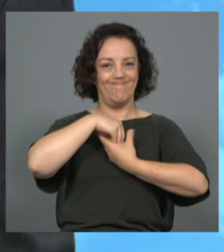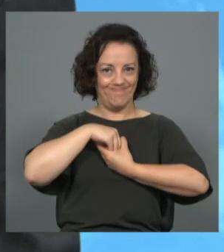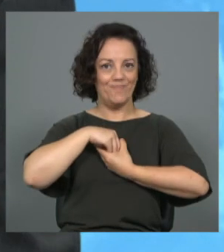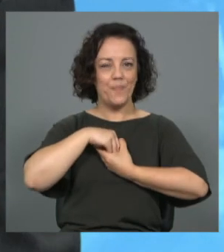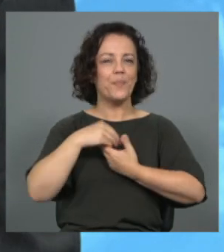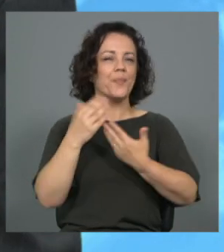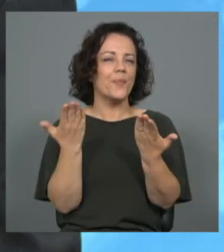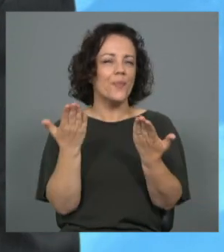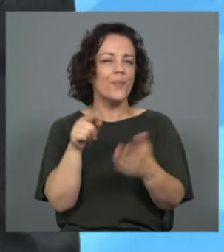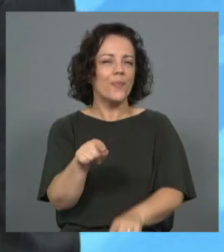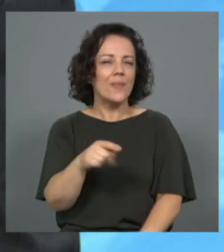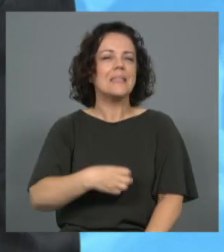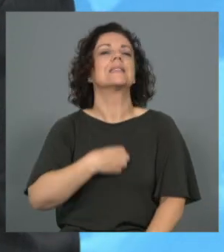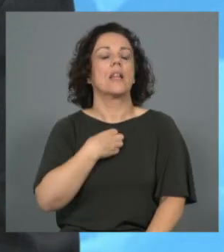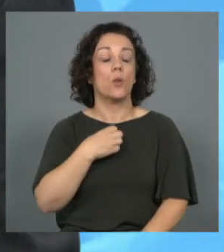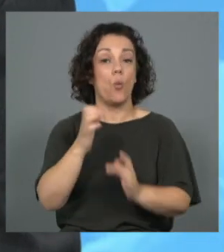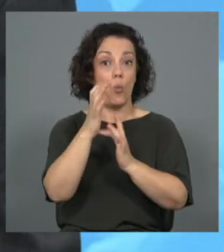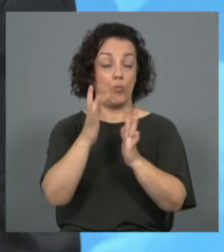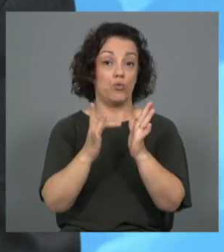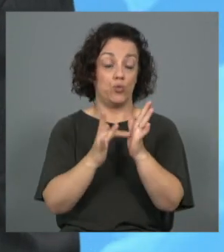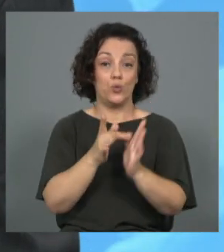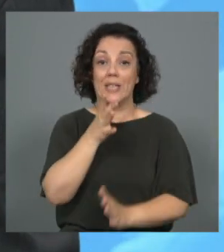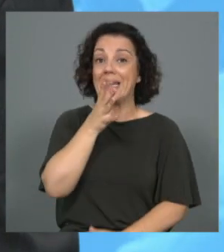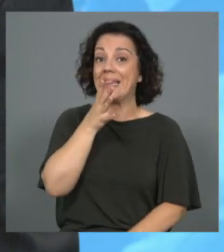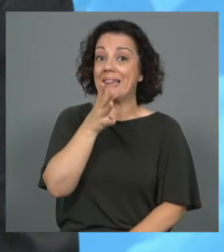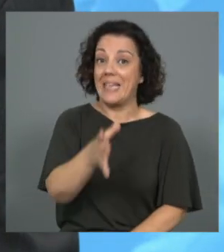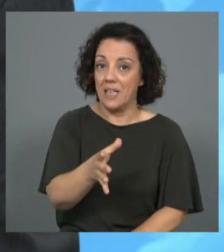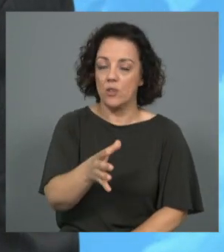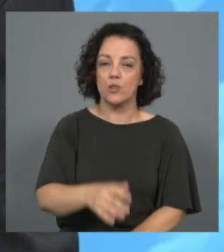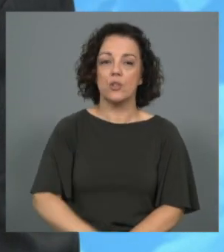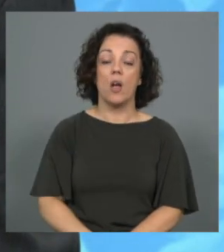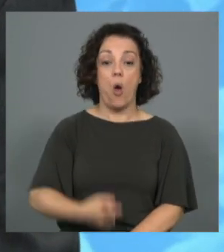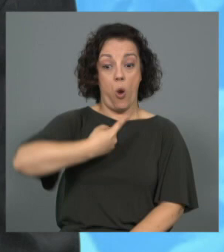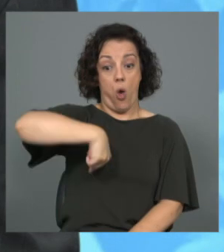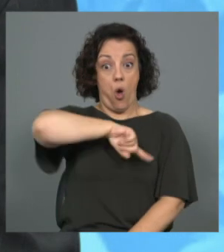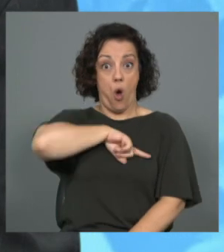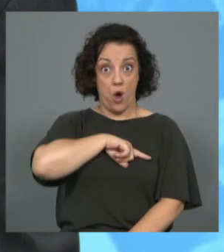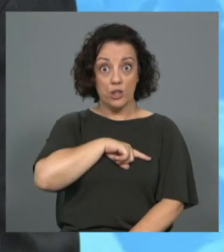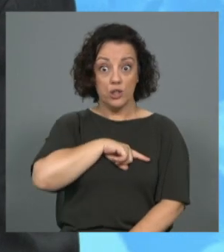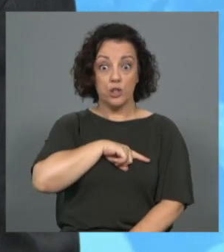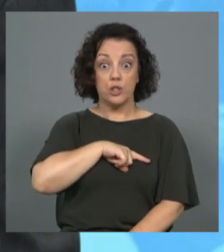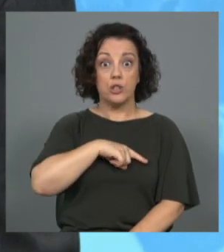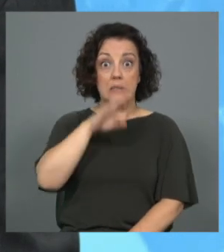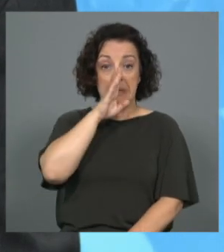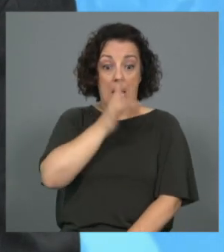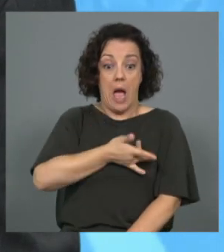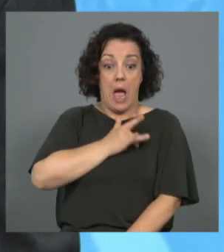aqui Jesus está-nos a sugerir que nós, seres humanos, amando a ele e ao Pai,